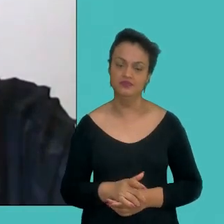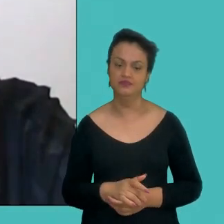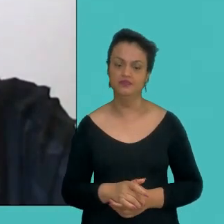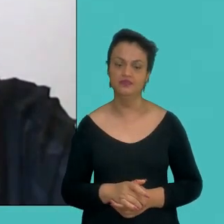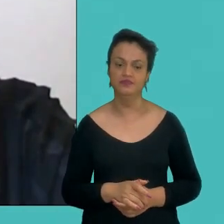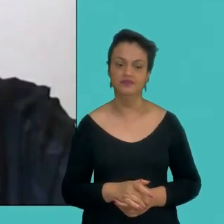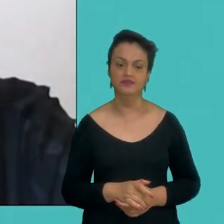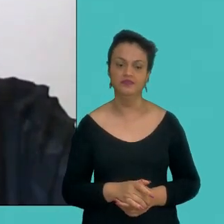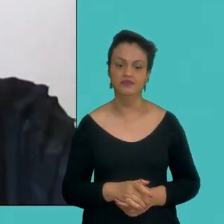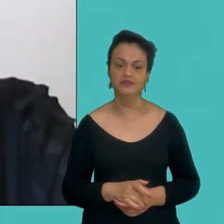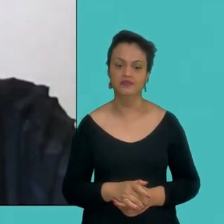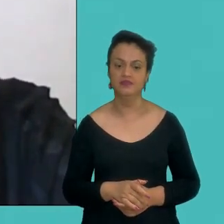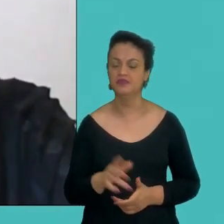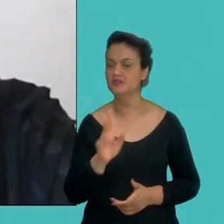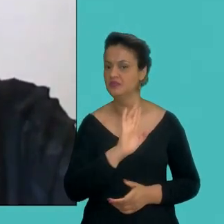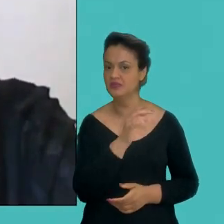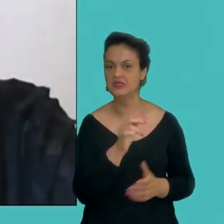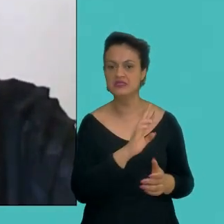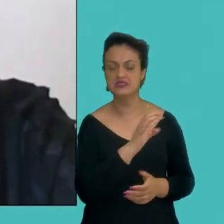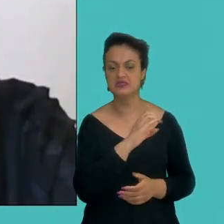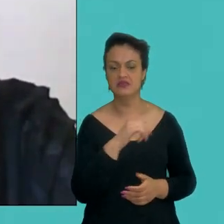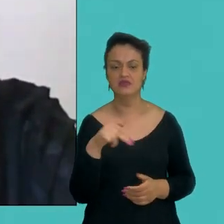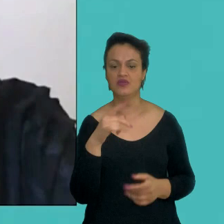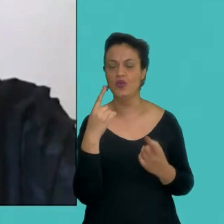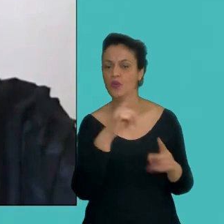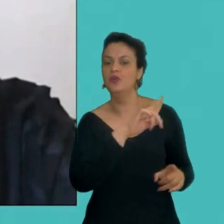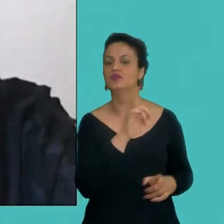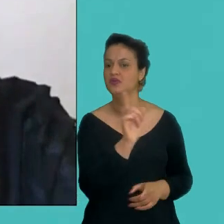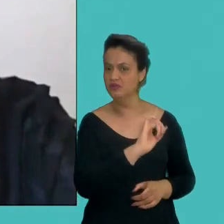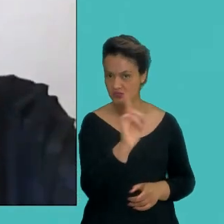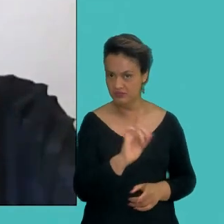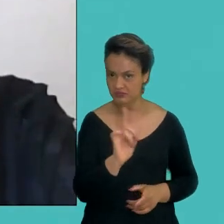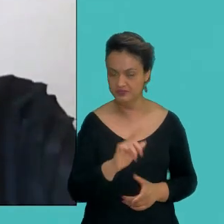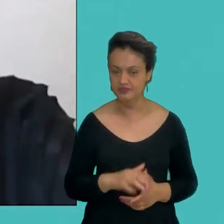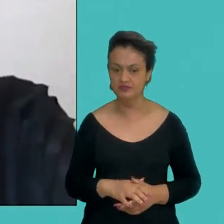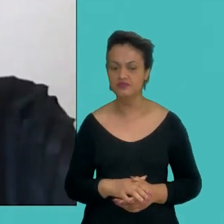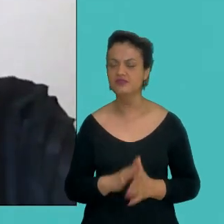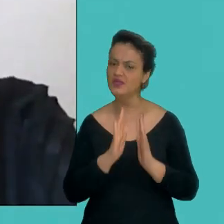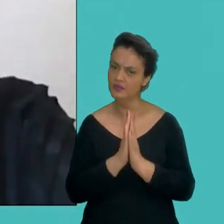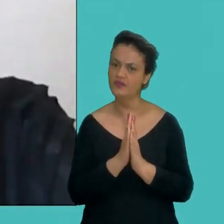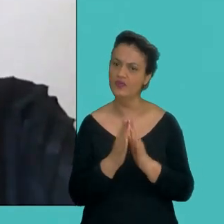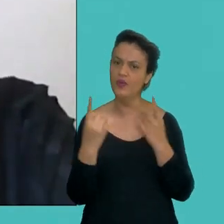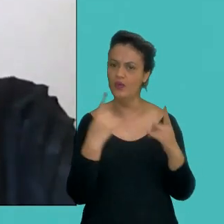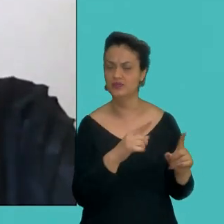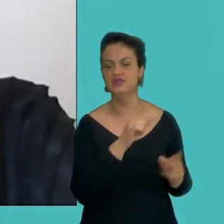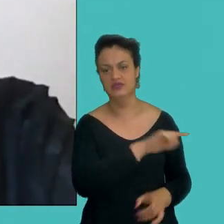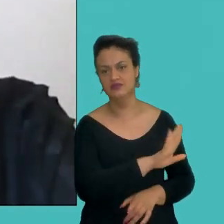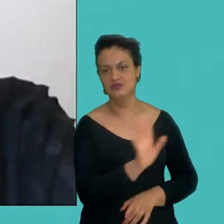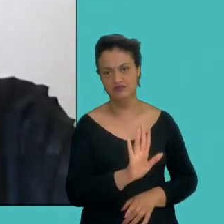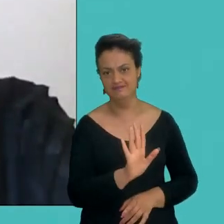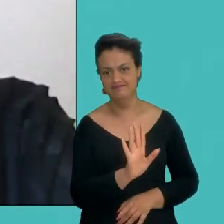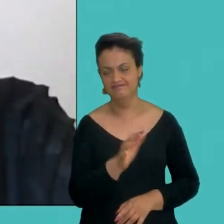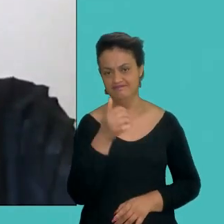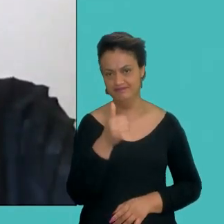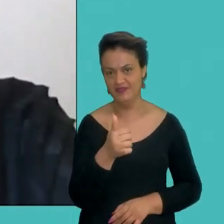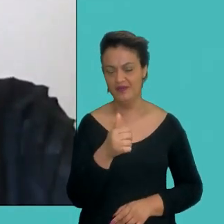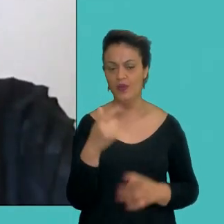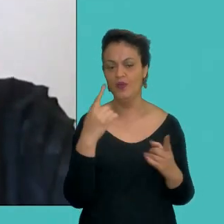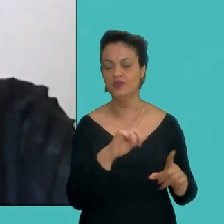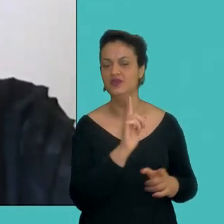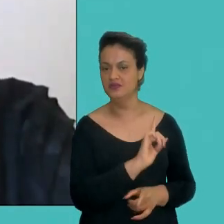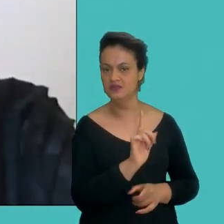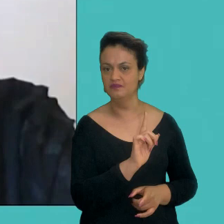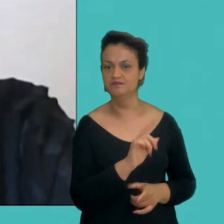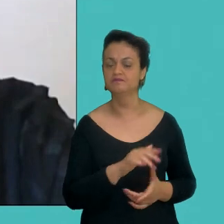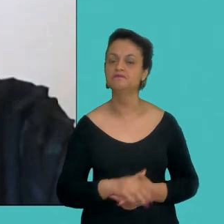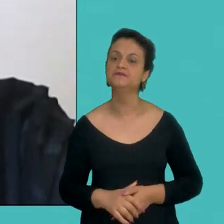CNN, da qual eu não tenho nem mandato, nem procuração para falar em nome dele. Okay? Por favor, isso é muito importante para